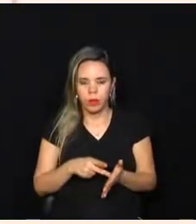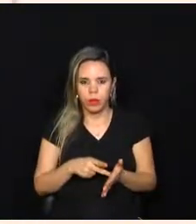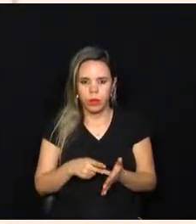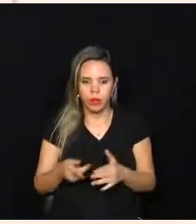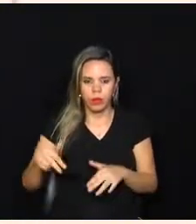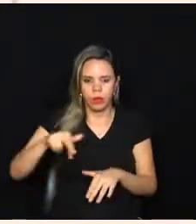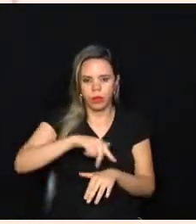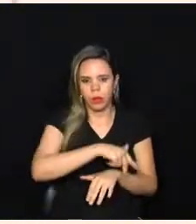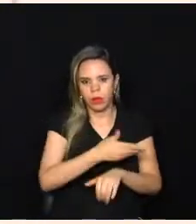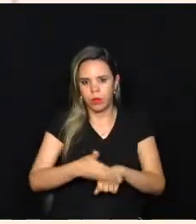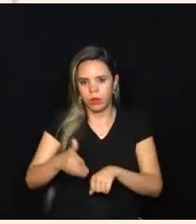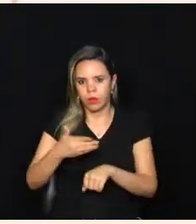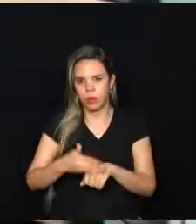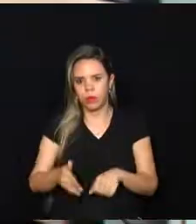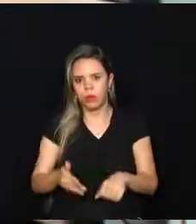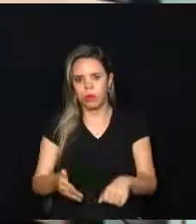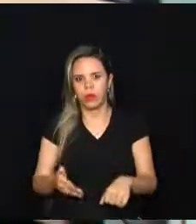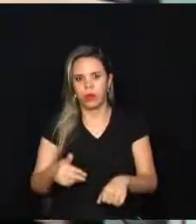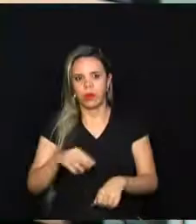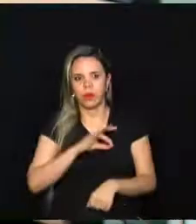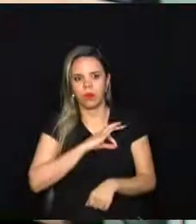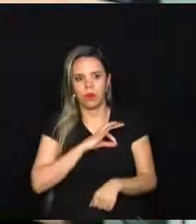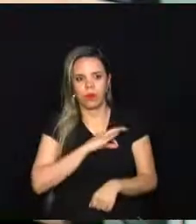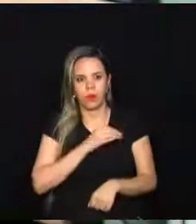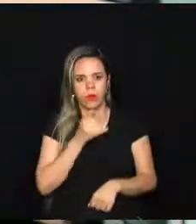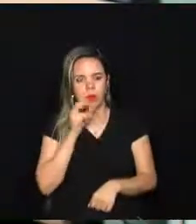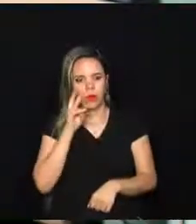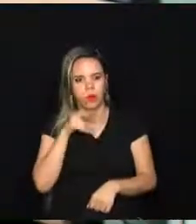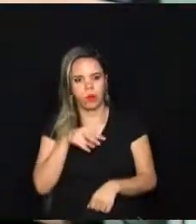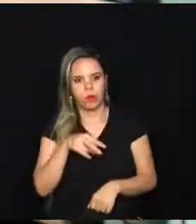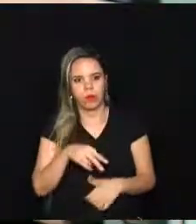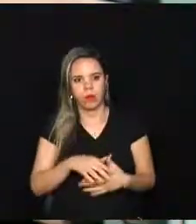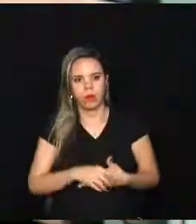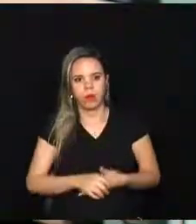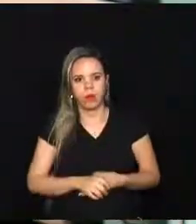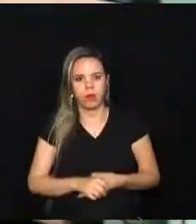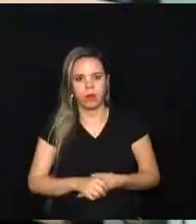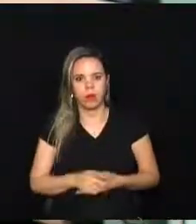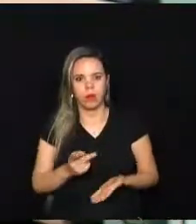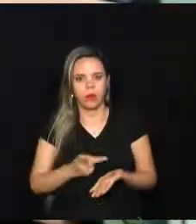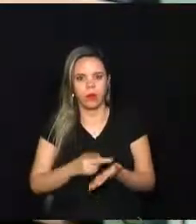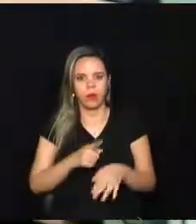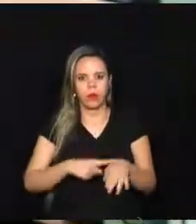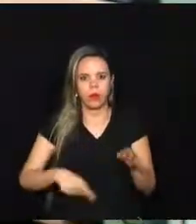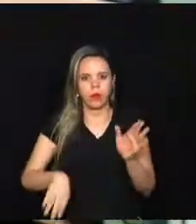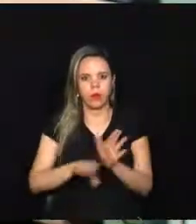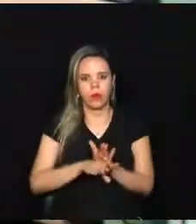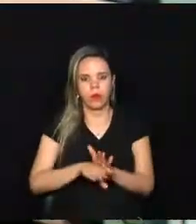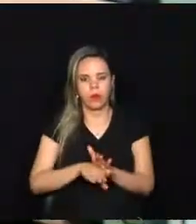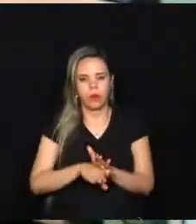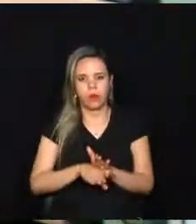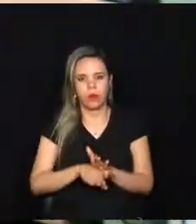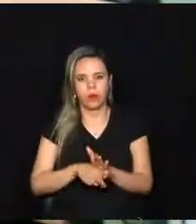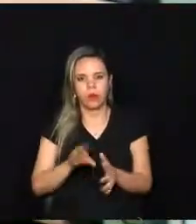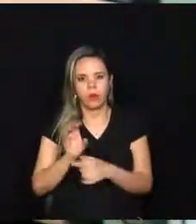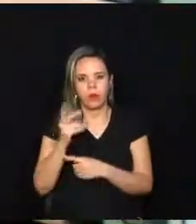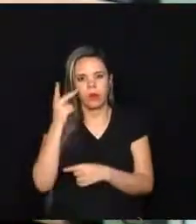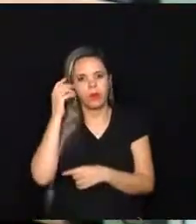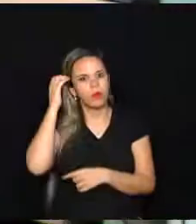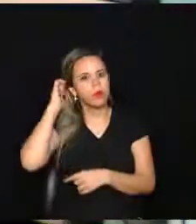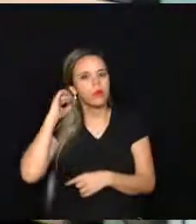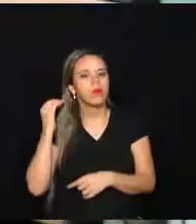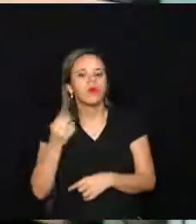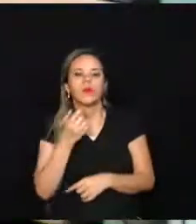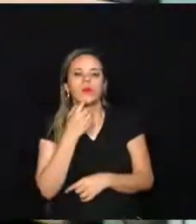para treinamento militar. Eu vejo que chegou o momento do estado de São Paulo, mais